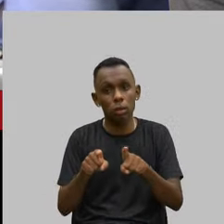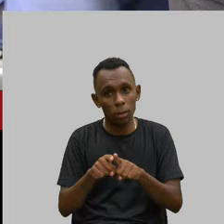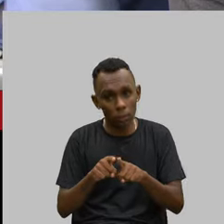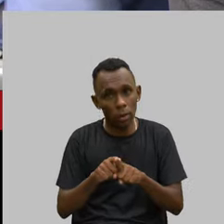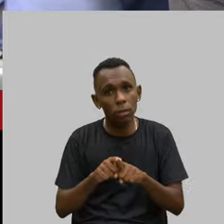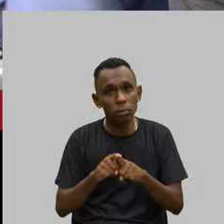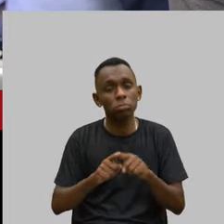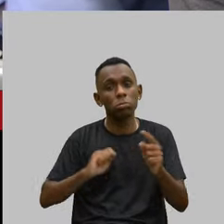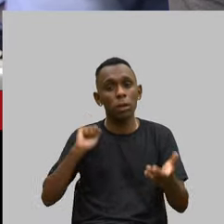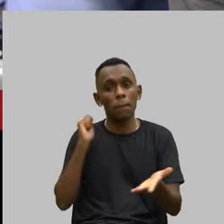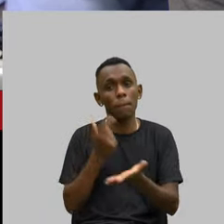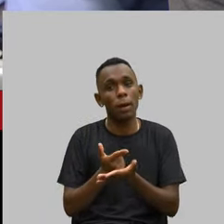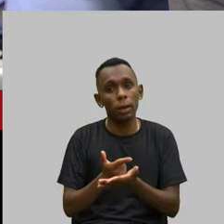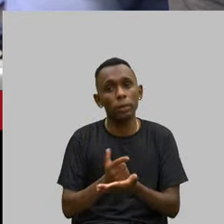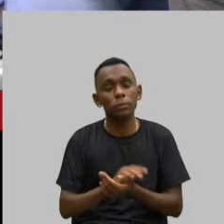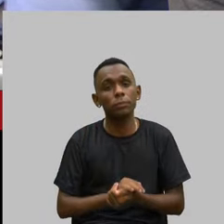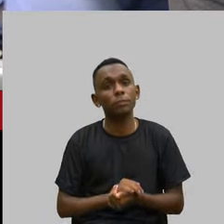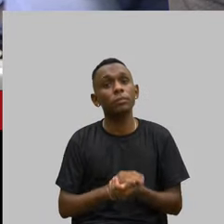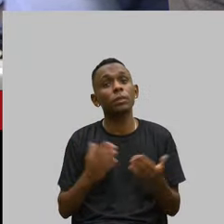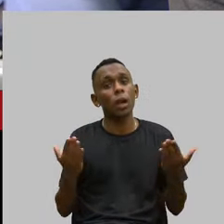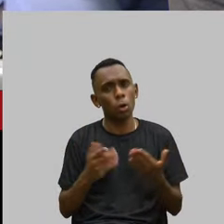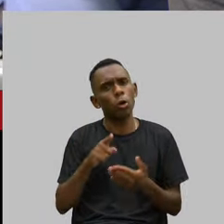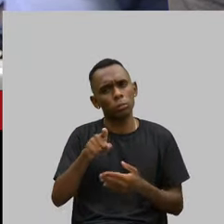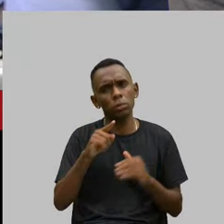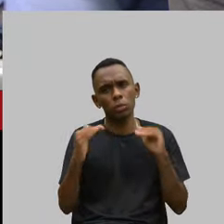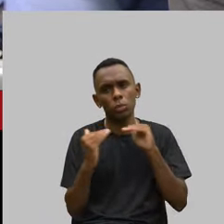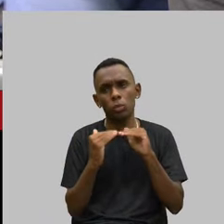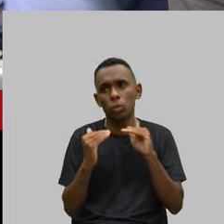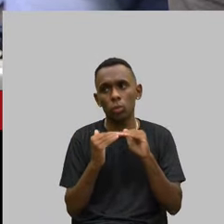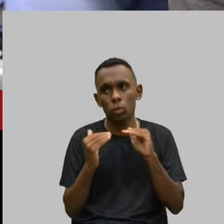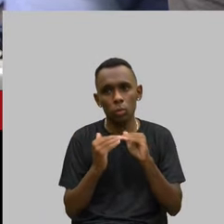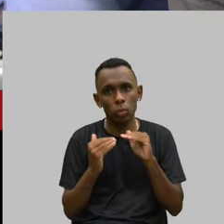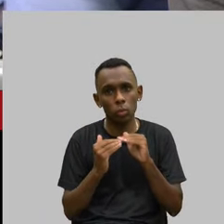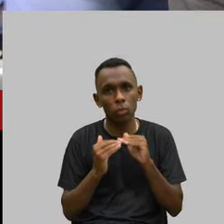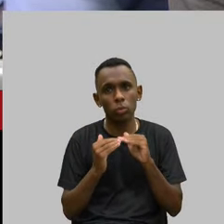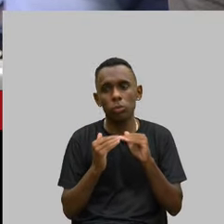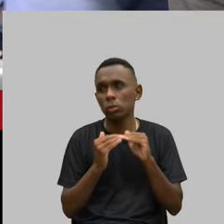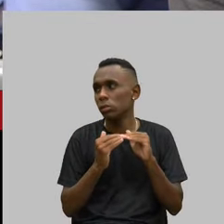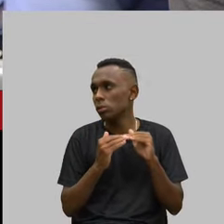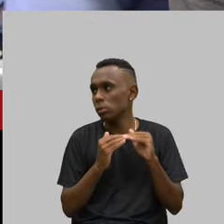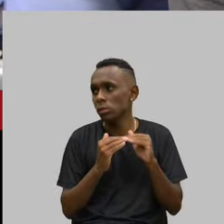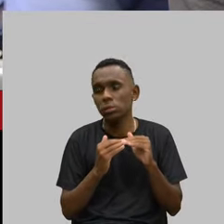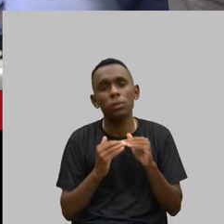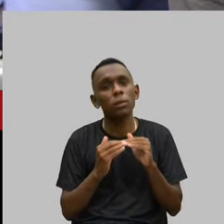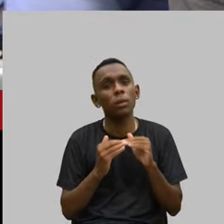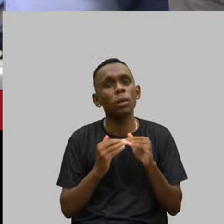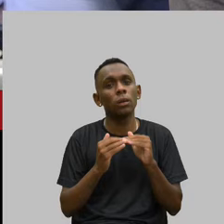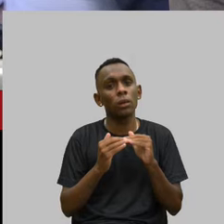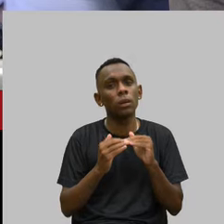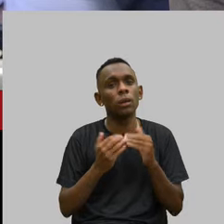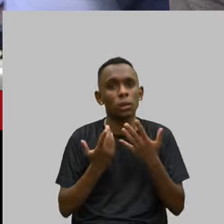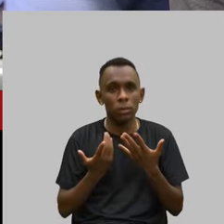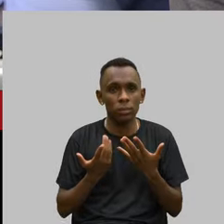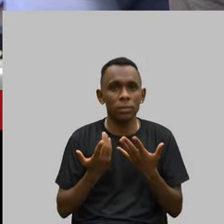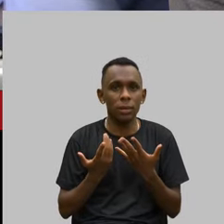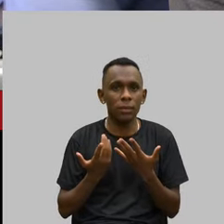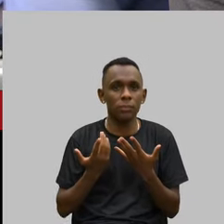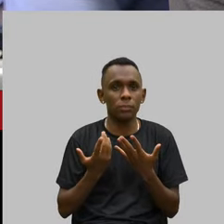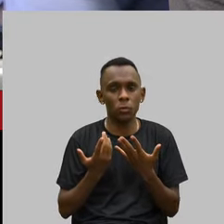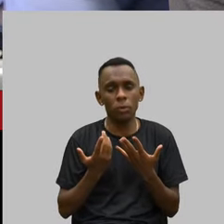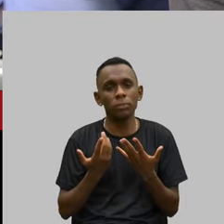fase de pagamento agora o senhor tem razão eh a dívida pública mobiliária o estoque né dados